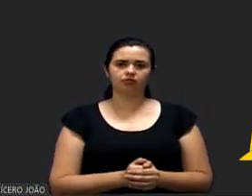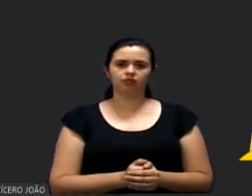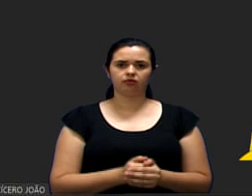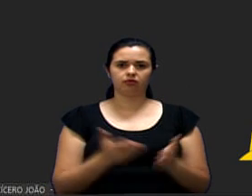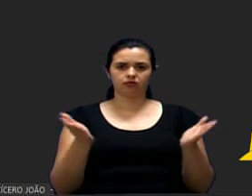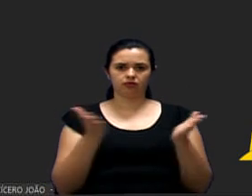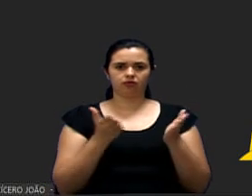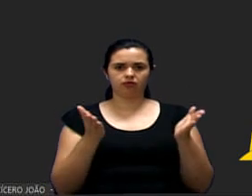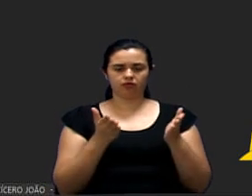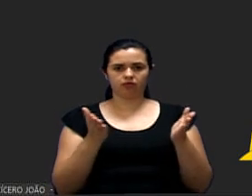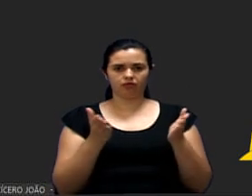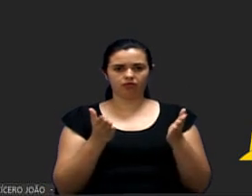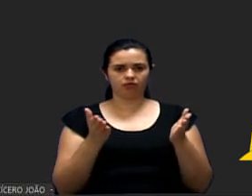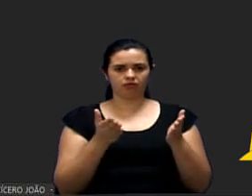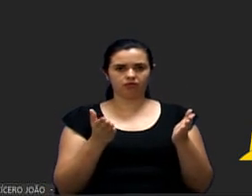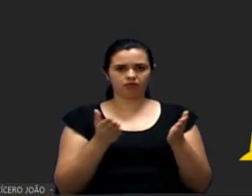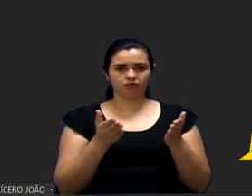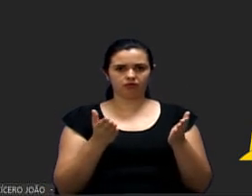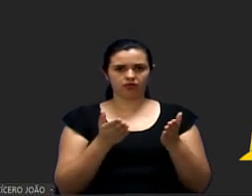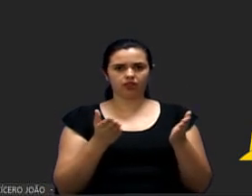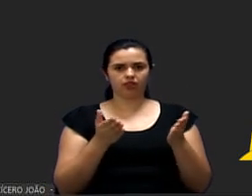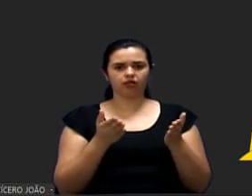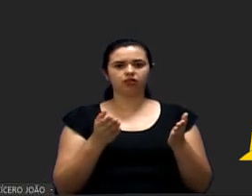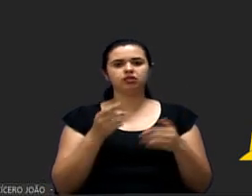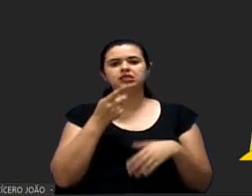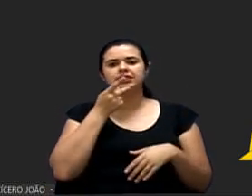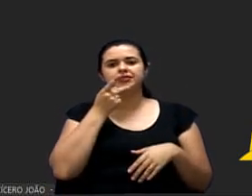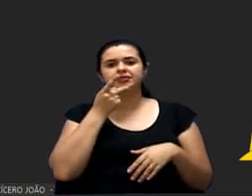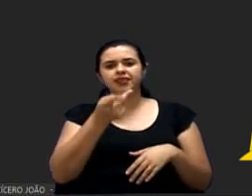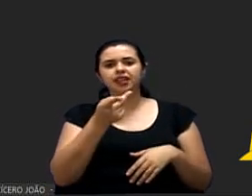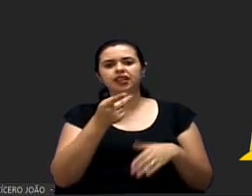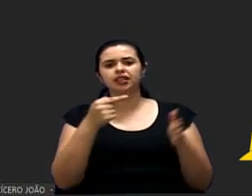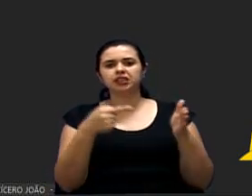sempre a palavra e fale de nome às pessoas, Vitão.